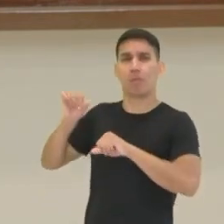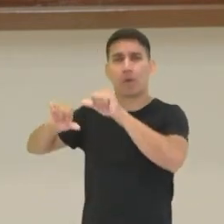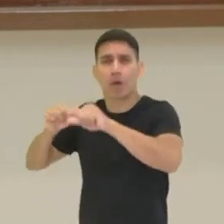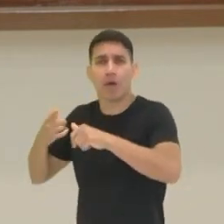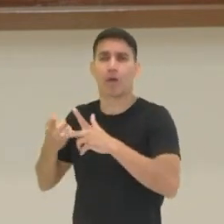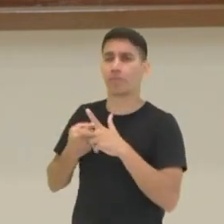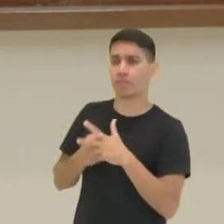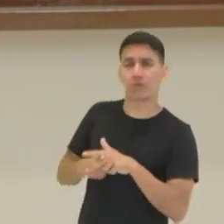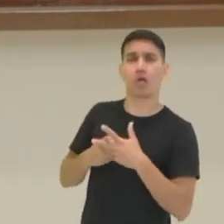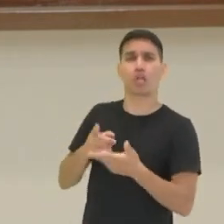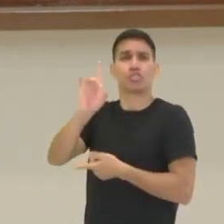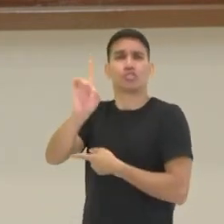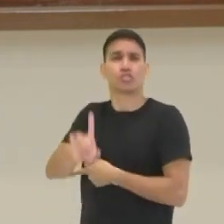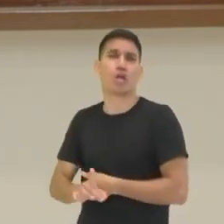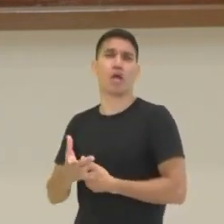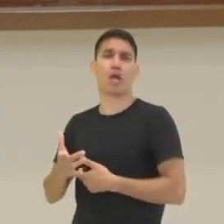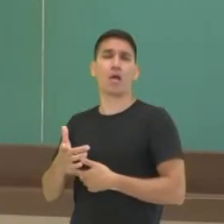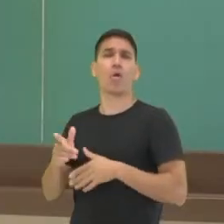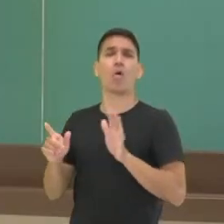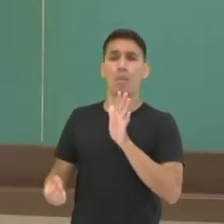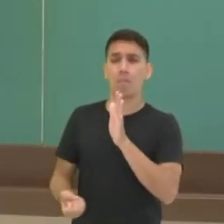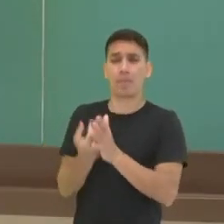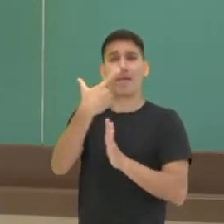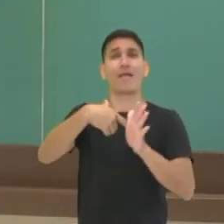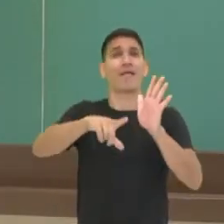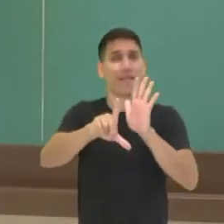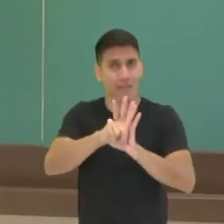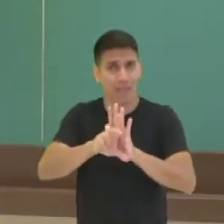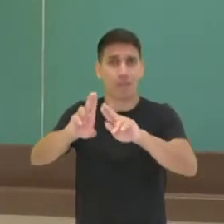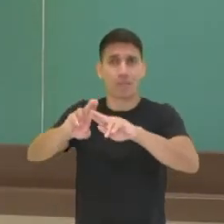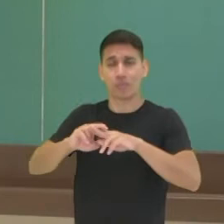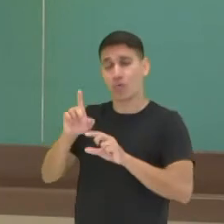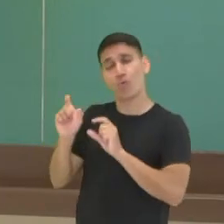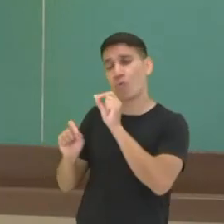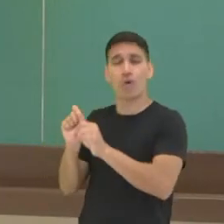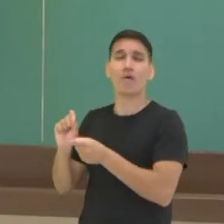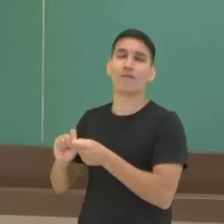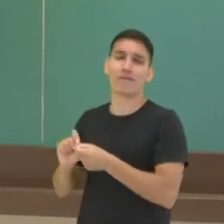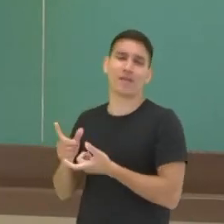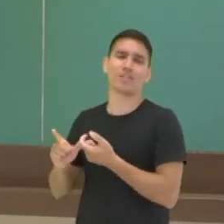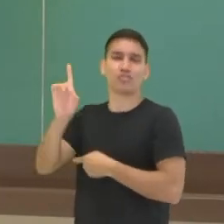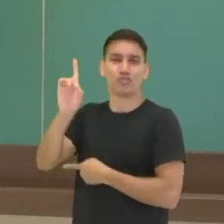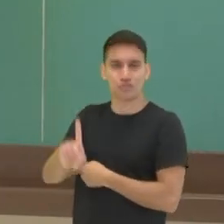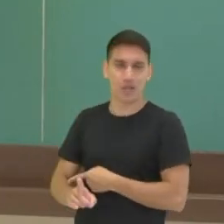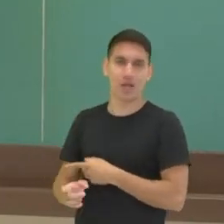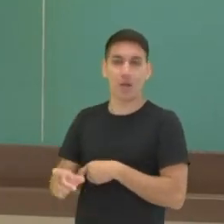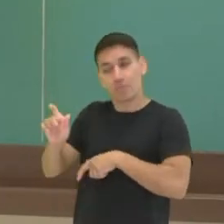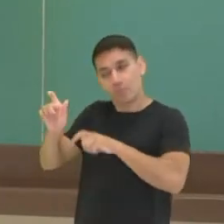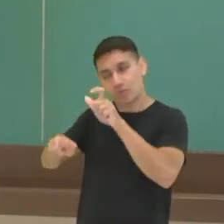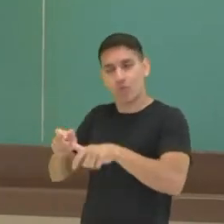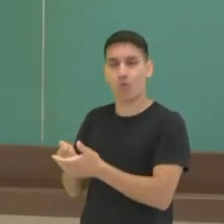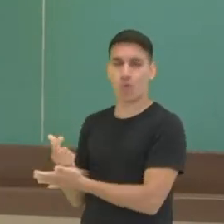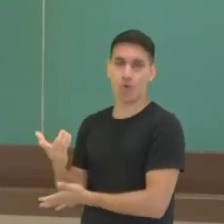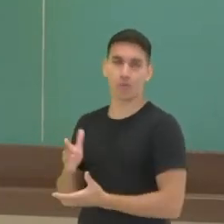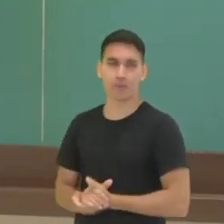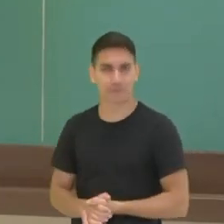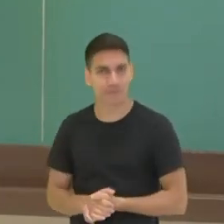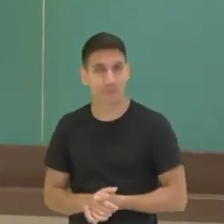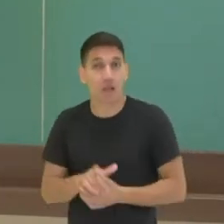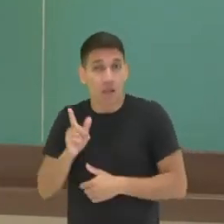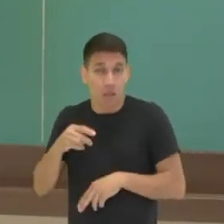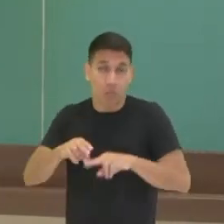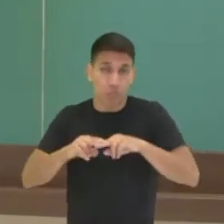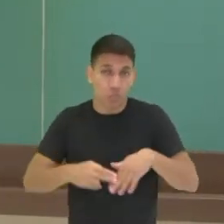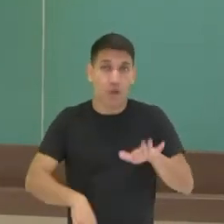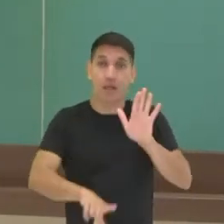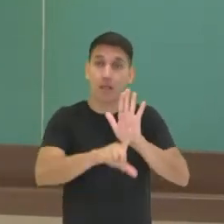dos consumidores, né? E nós temos essa dica, né, de existência aí de uma legislação que nos assegura, né, a